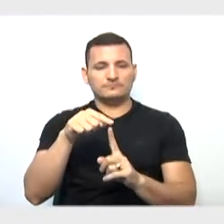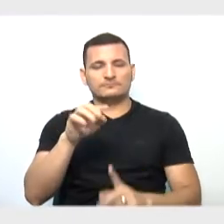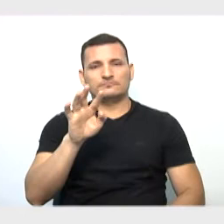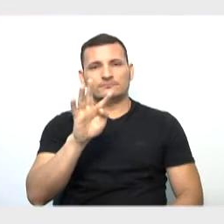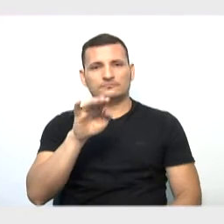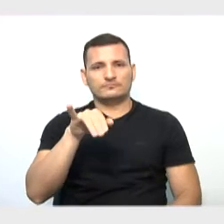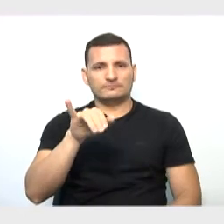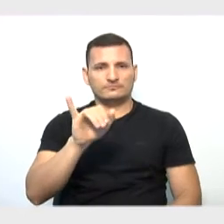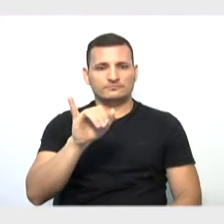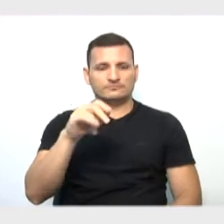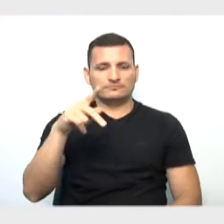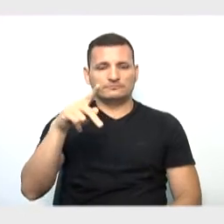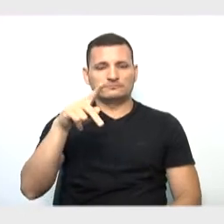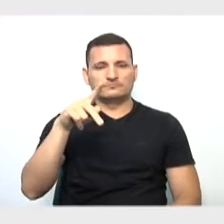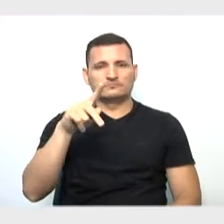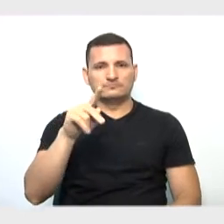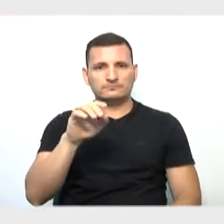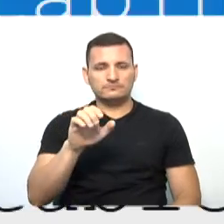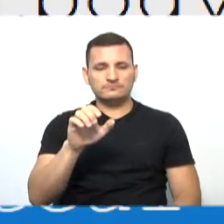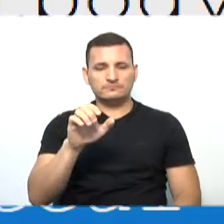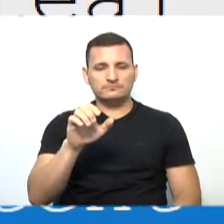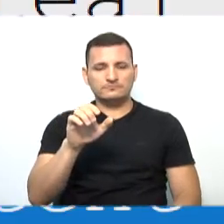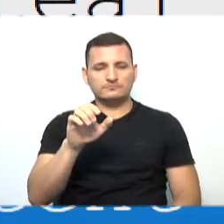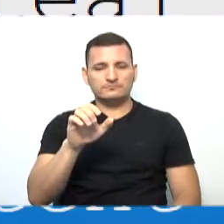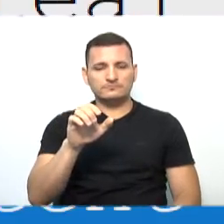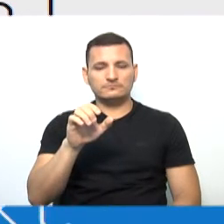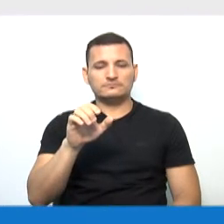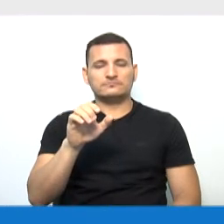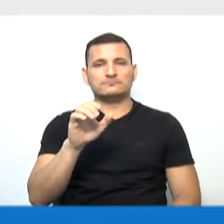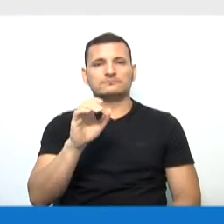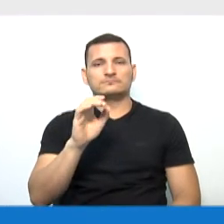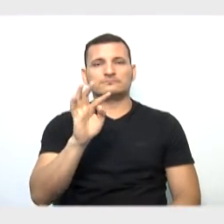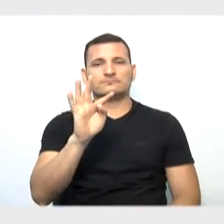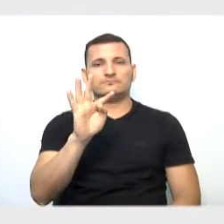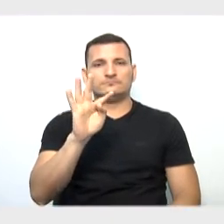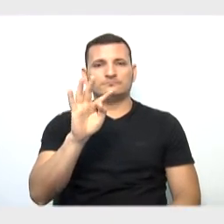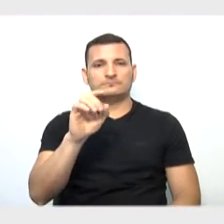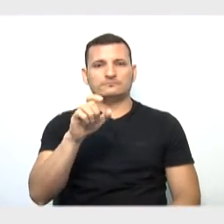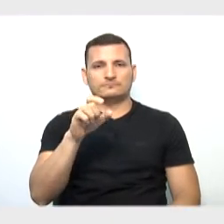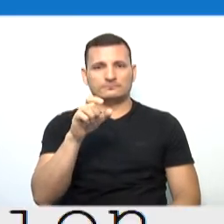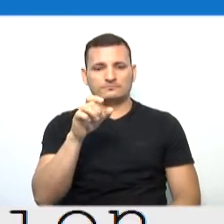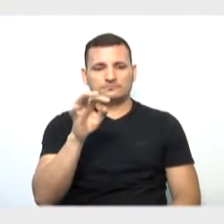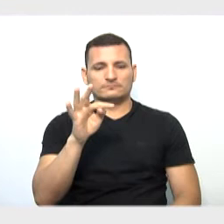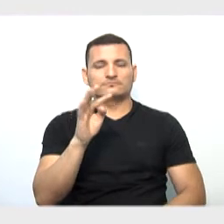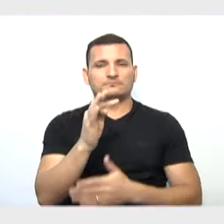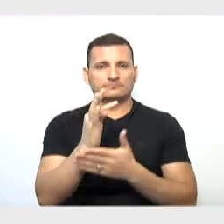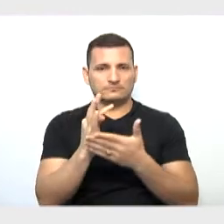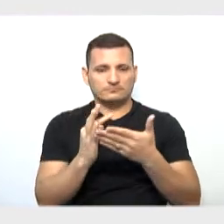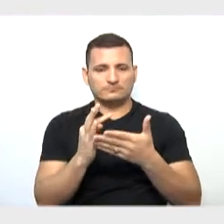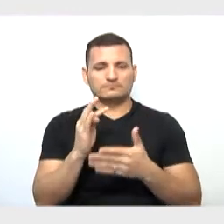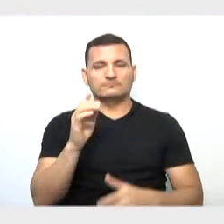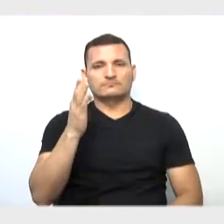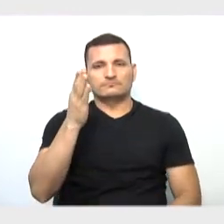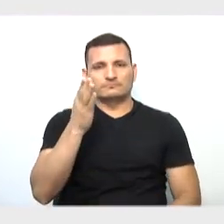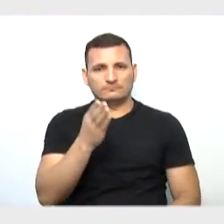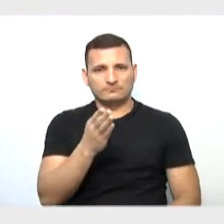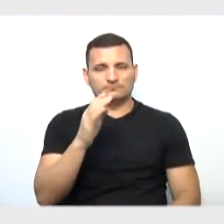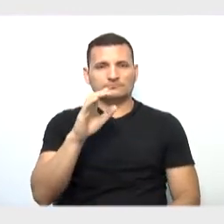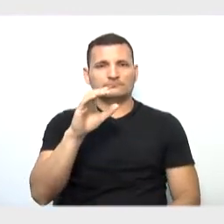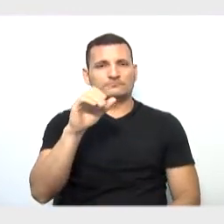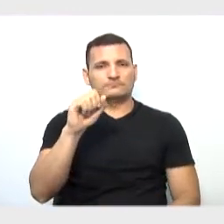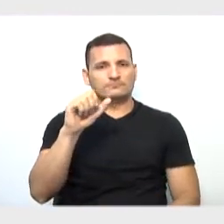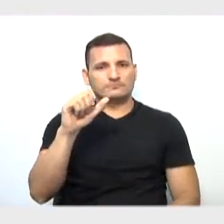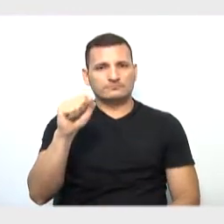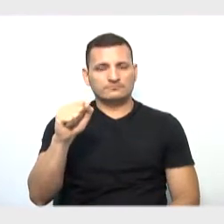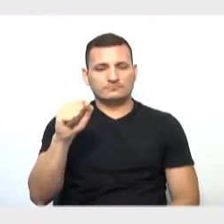Type. O tipo vai ser texto / CSS, porque esse eu estou